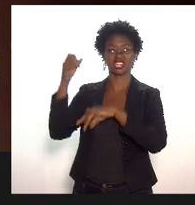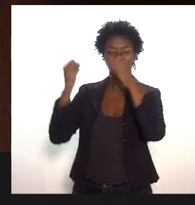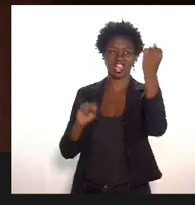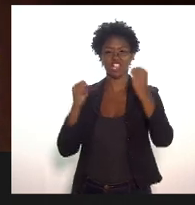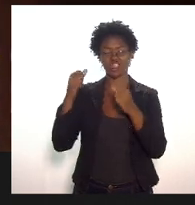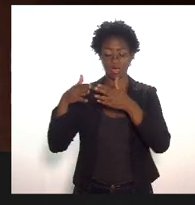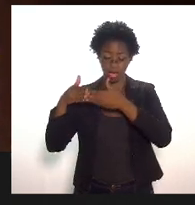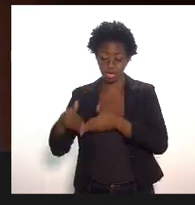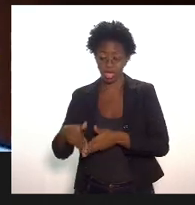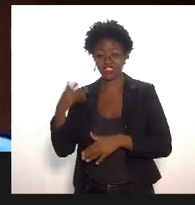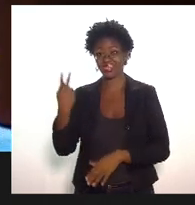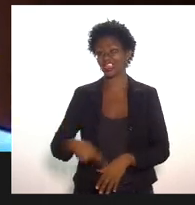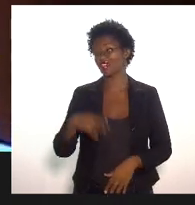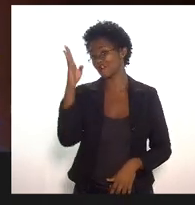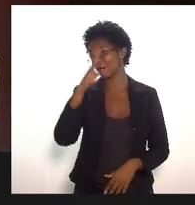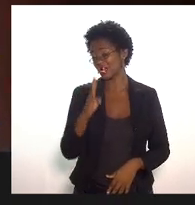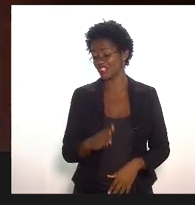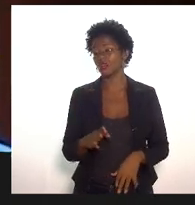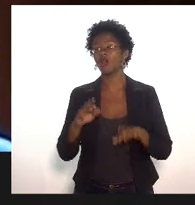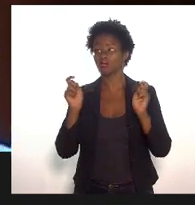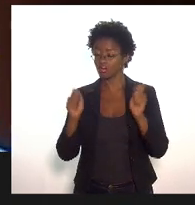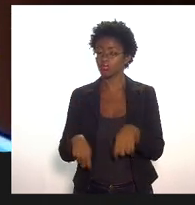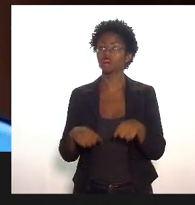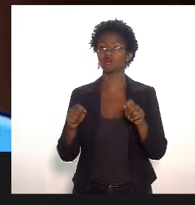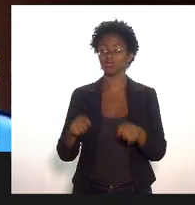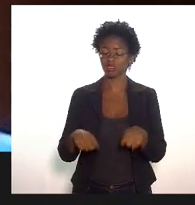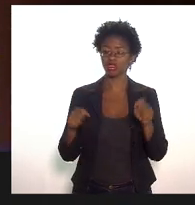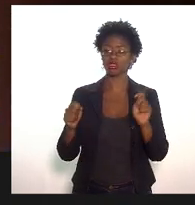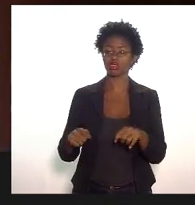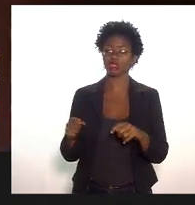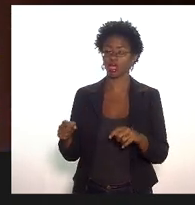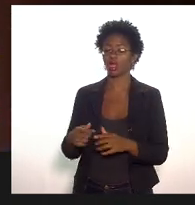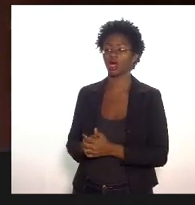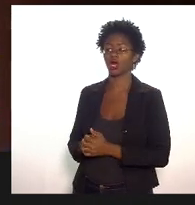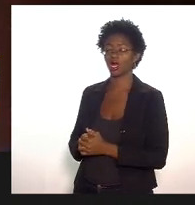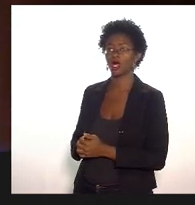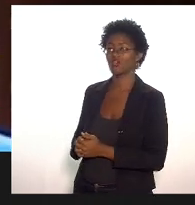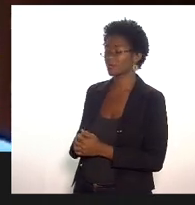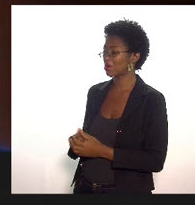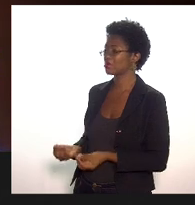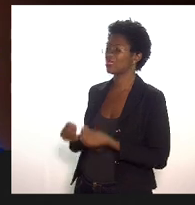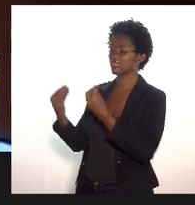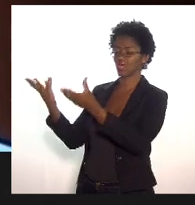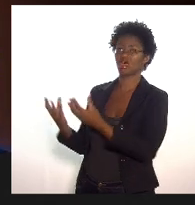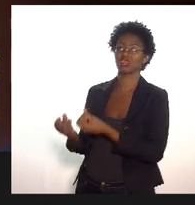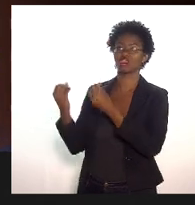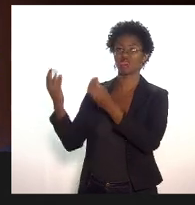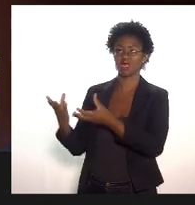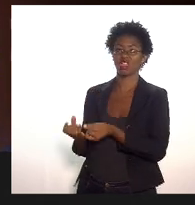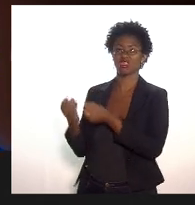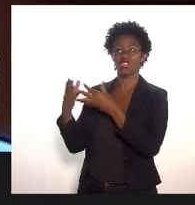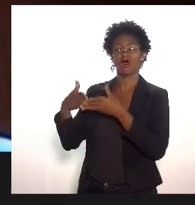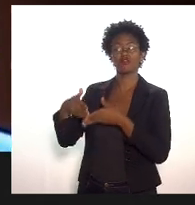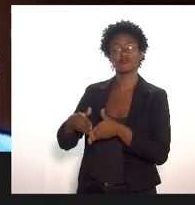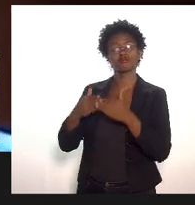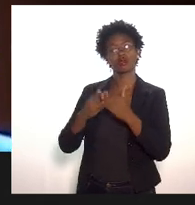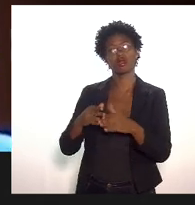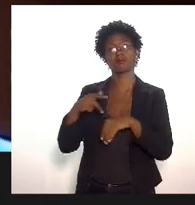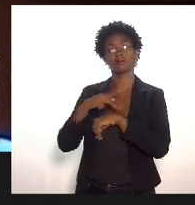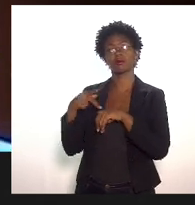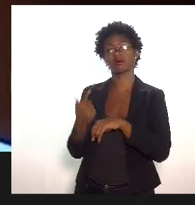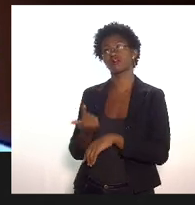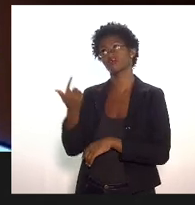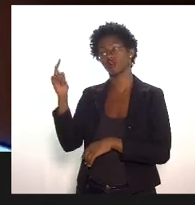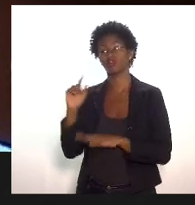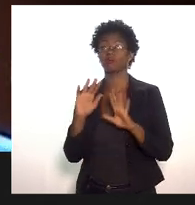que operam aqui no Brasil pudessem afretar integralmente as suas embarcações do estrangeiro. Hoje, parece que a legislação estabelece um